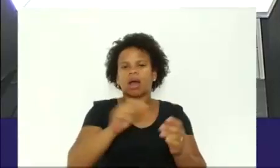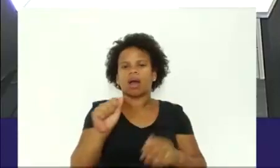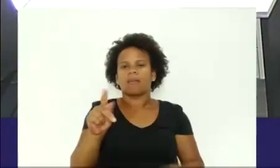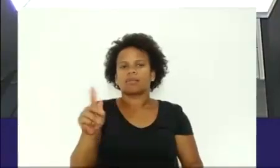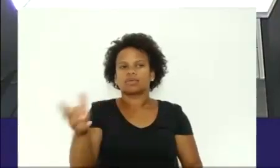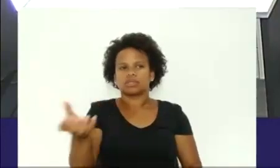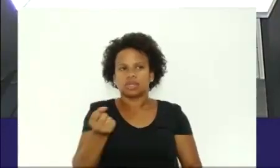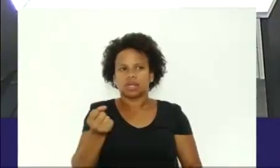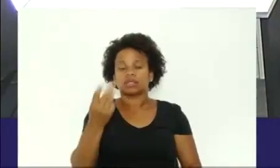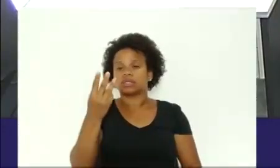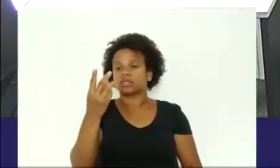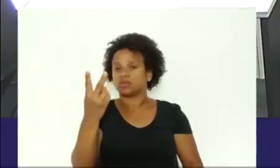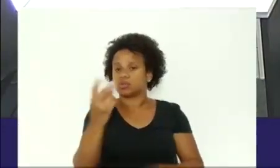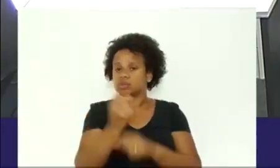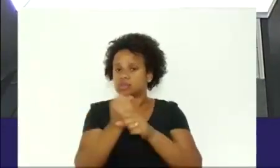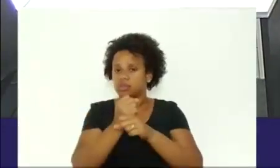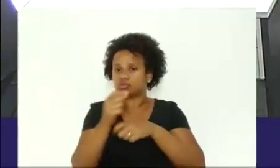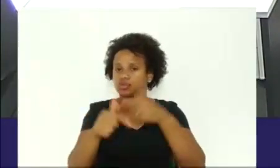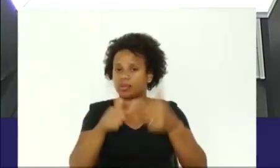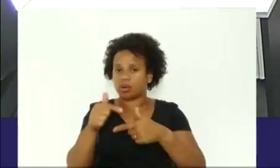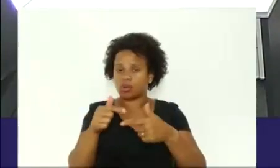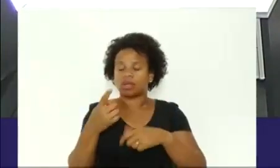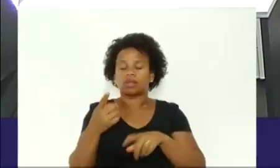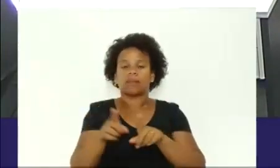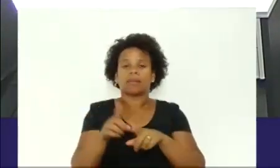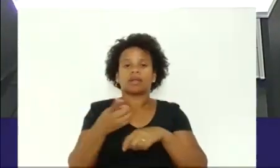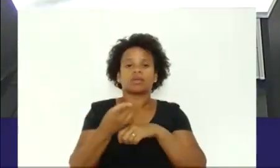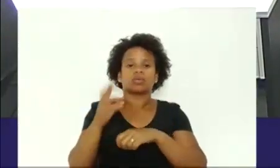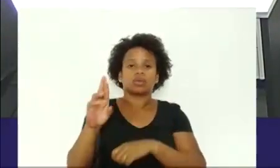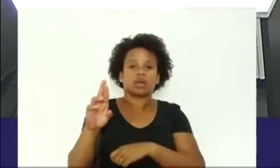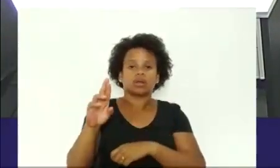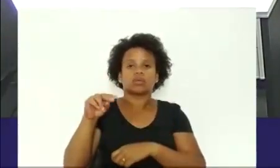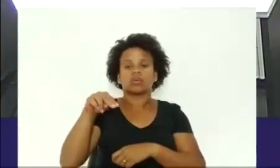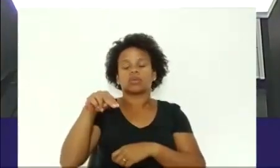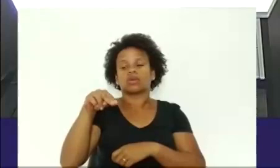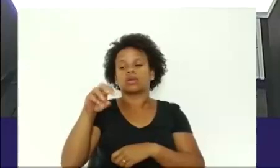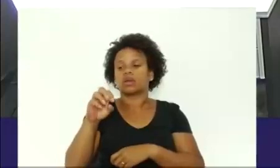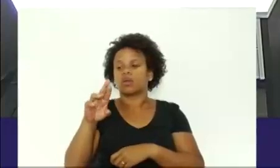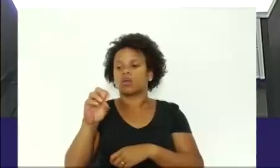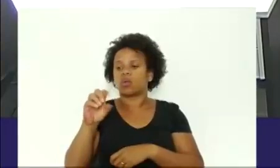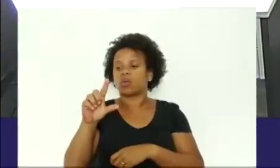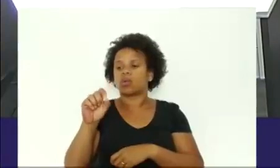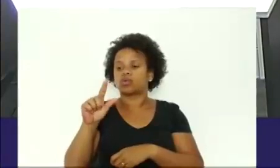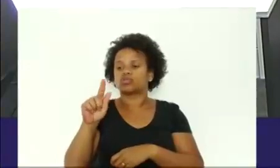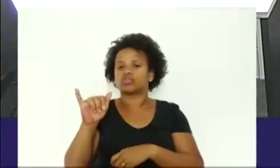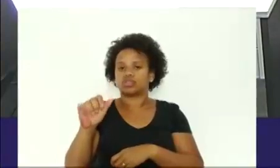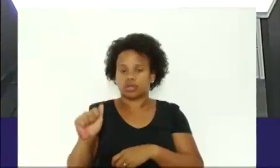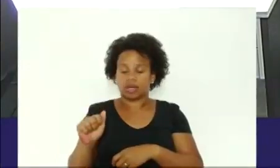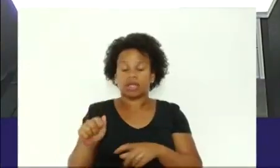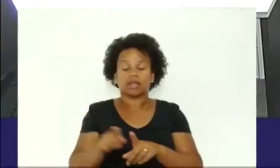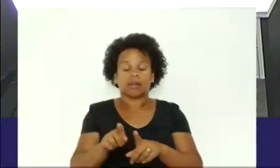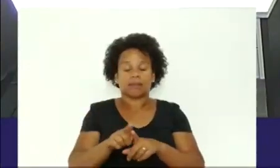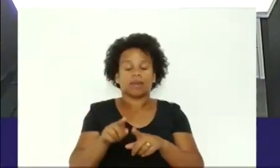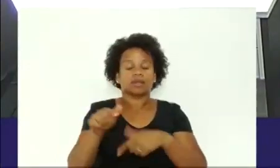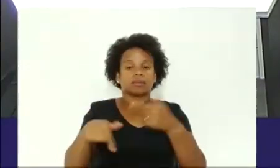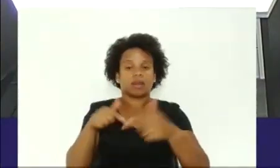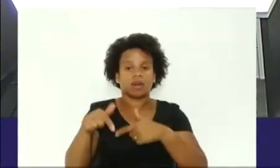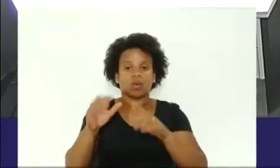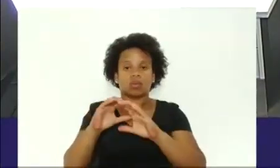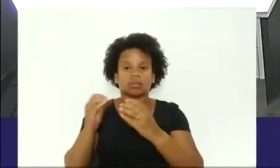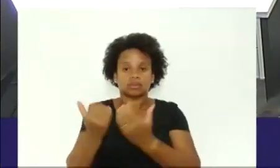anos. Também tem doutorado em neurologia. Prestou serviço voluntário à comunidade com seu conhecimento em